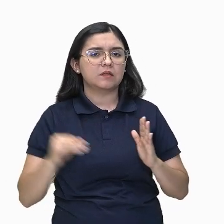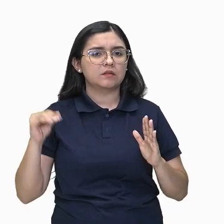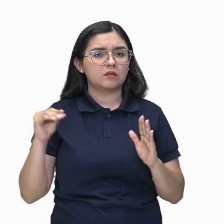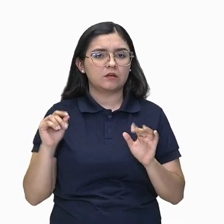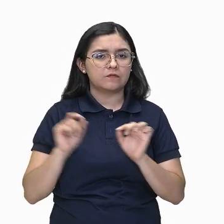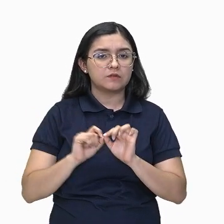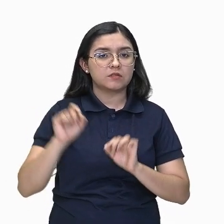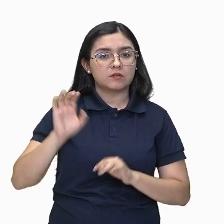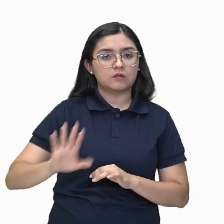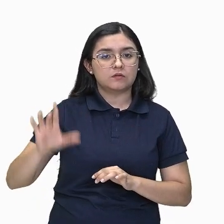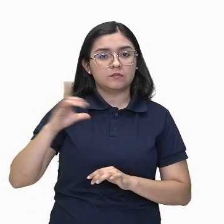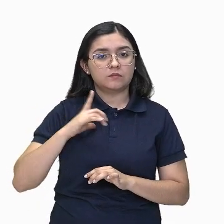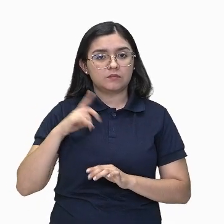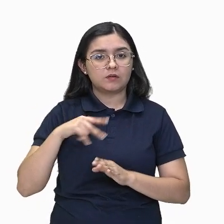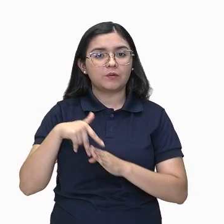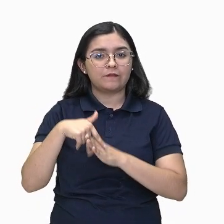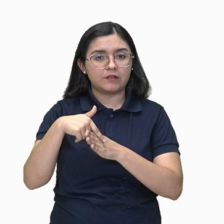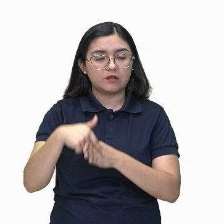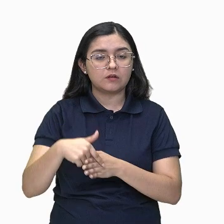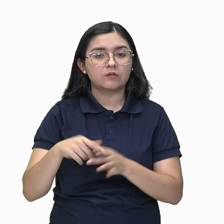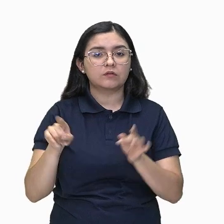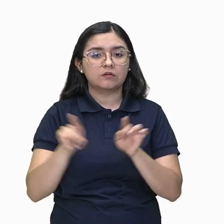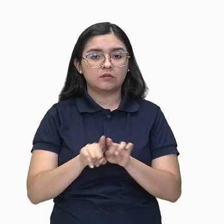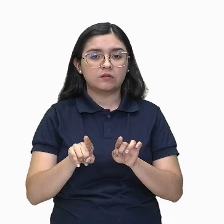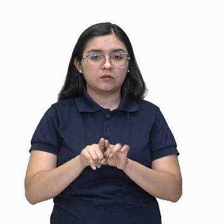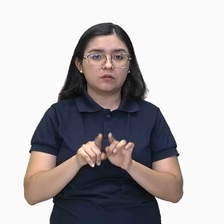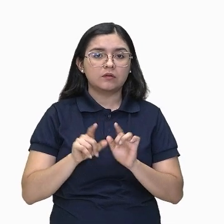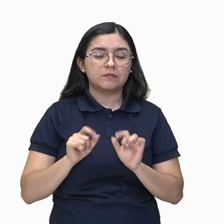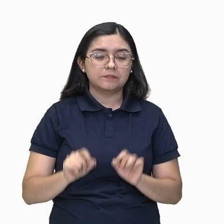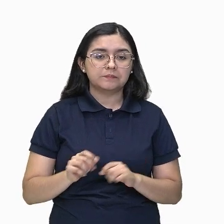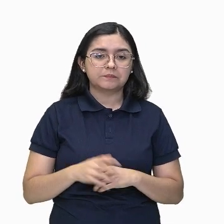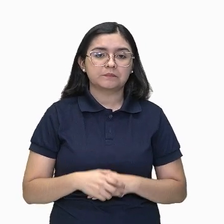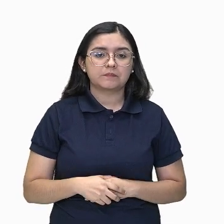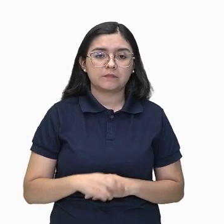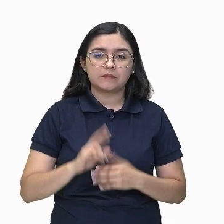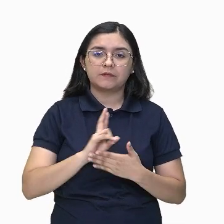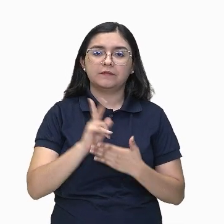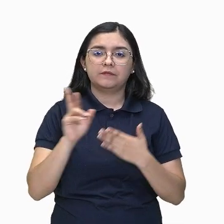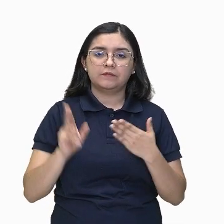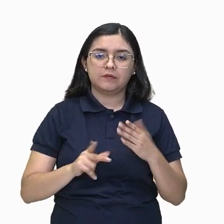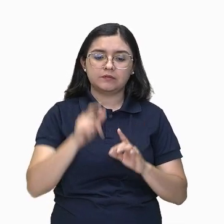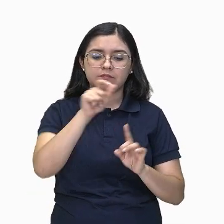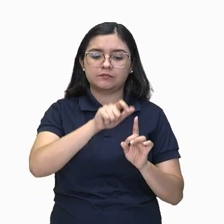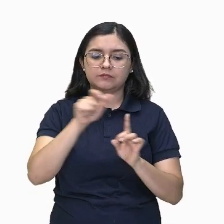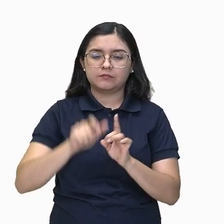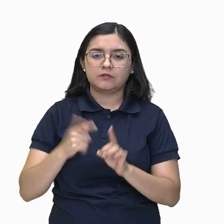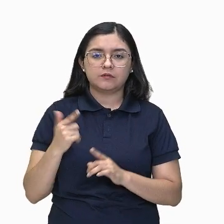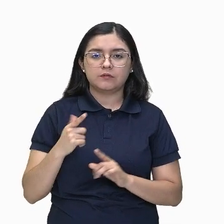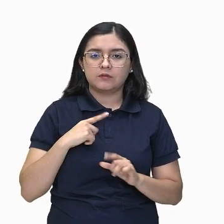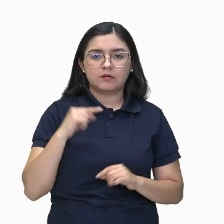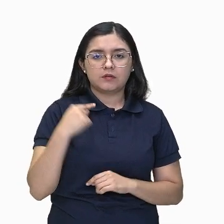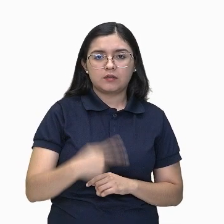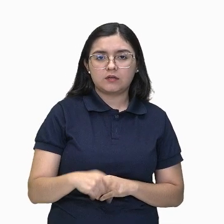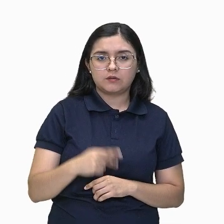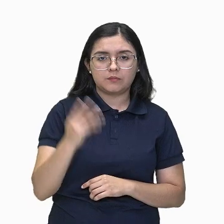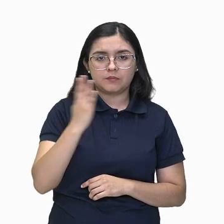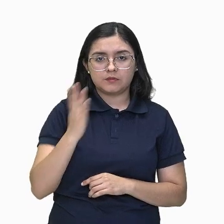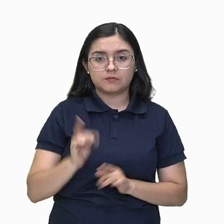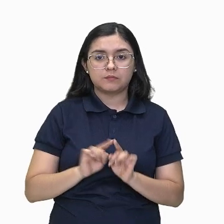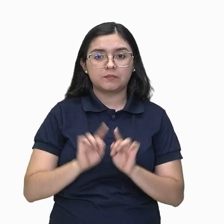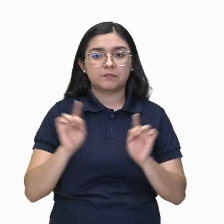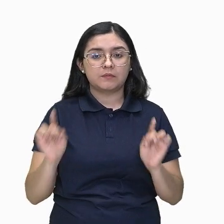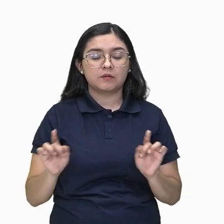Na Europa você tem o cavaleiro medieval, você tem o plebeu, você tem várias figuras que não existem na realidade brasileira, mas que